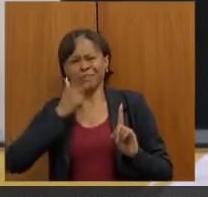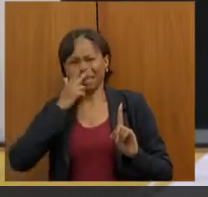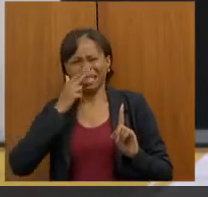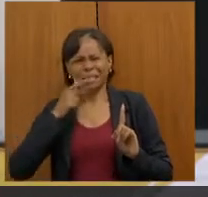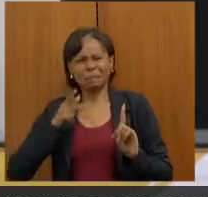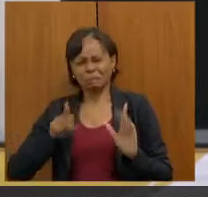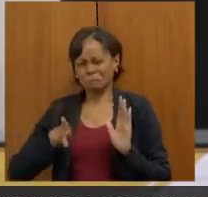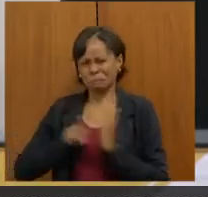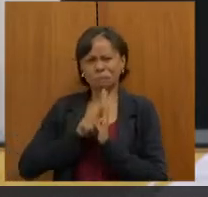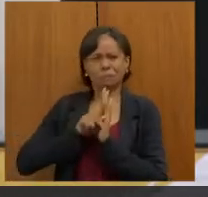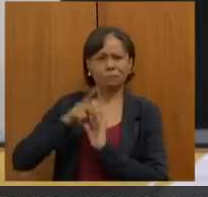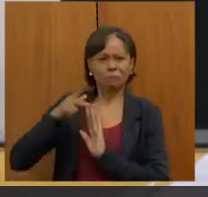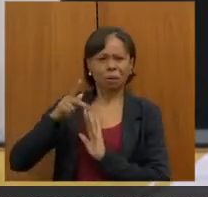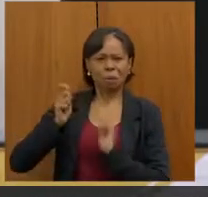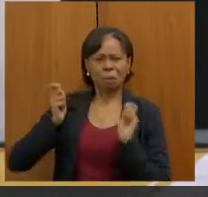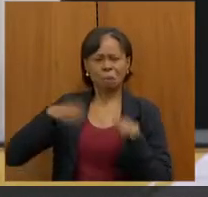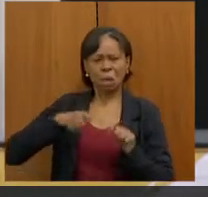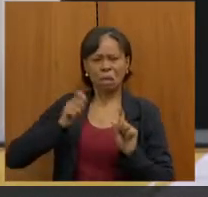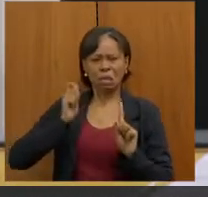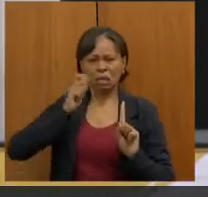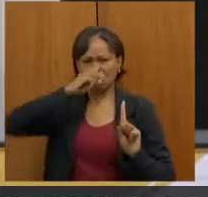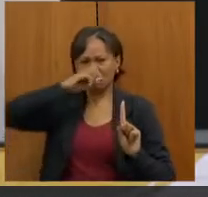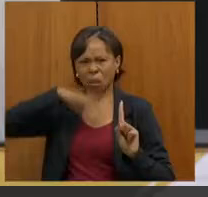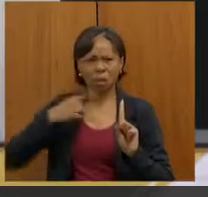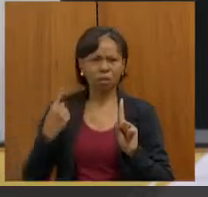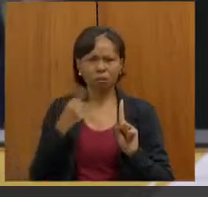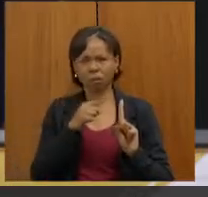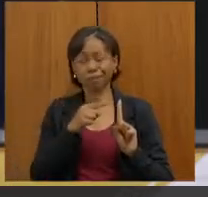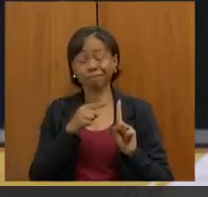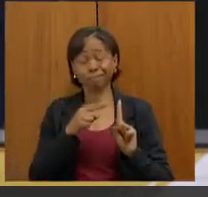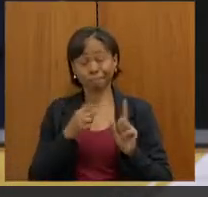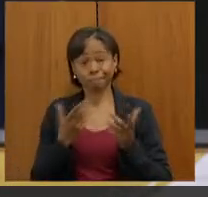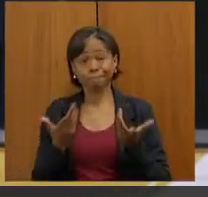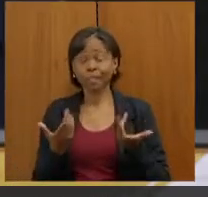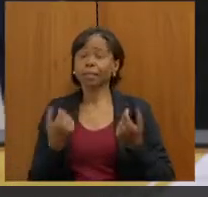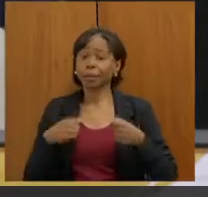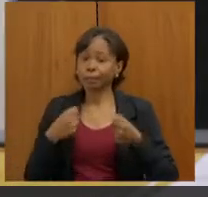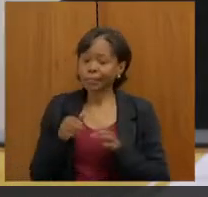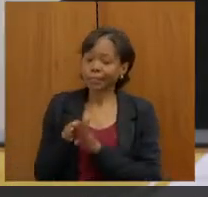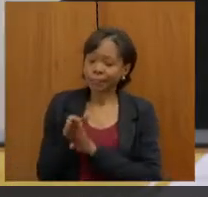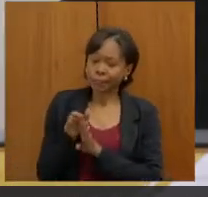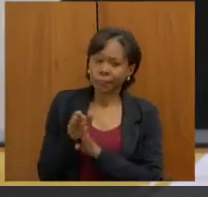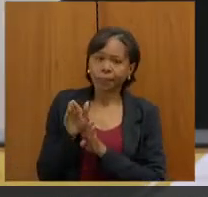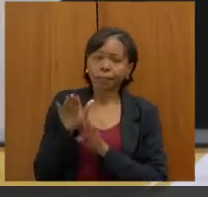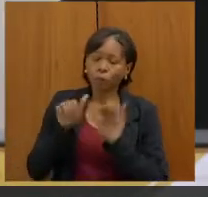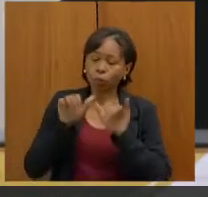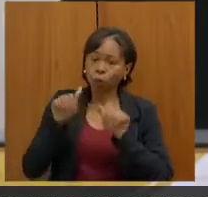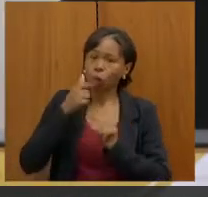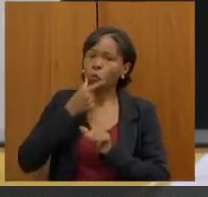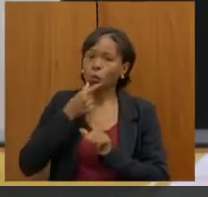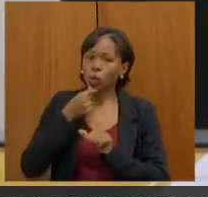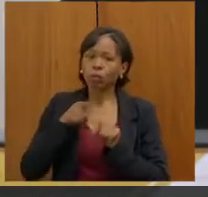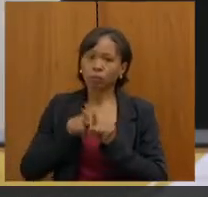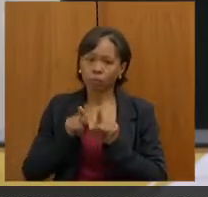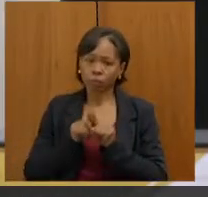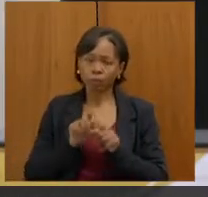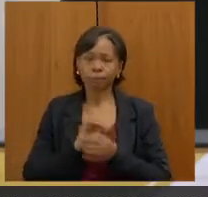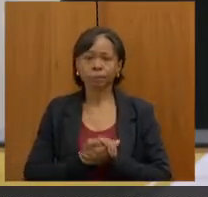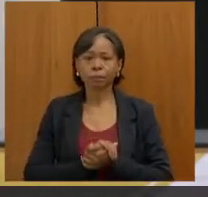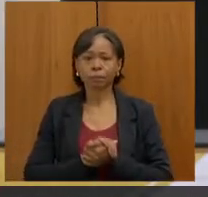então é necessário Realmente esse trabalho enquanto nós estamos restabelecendo aqui a conexão